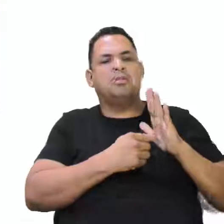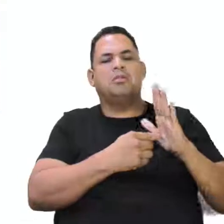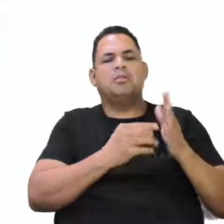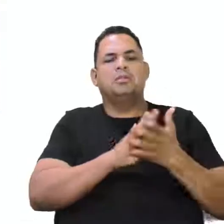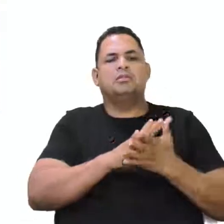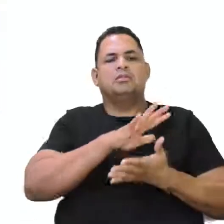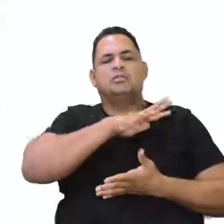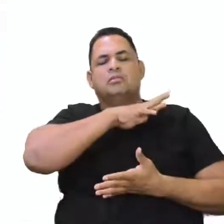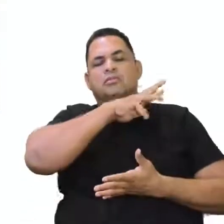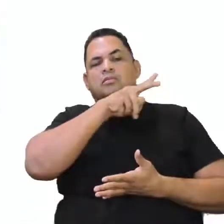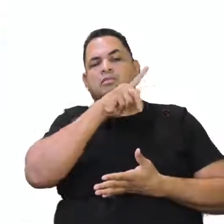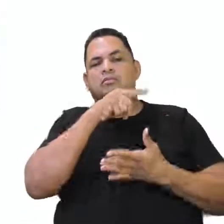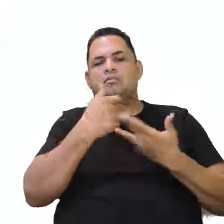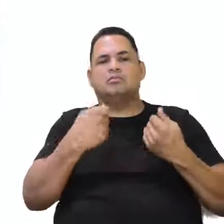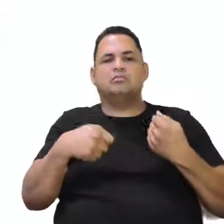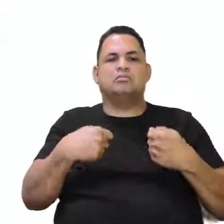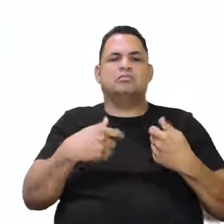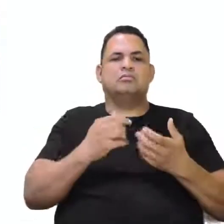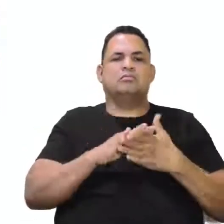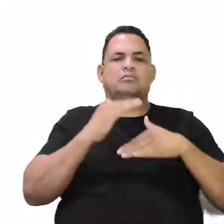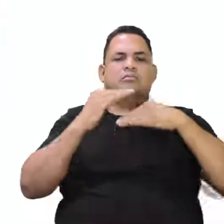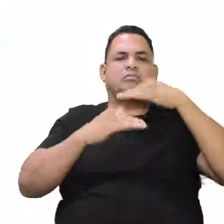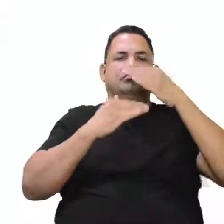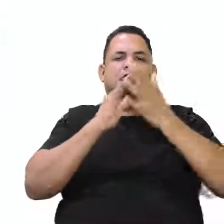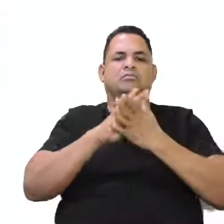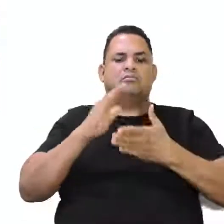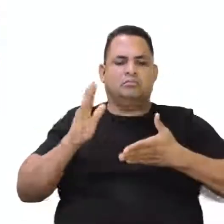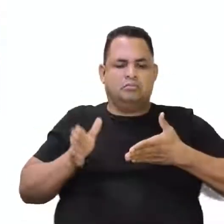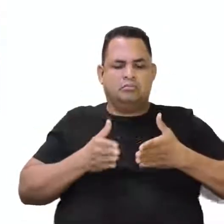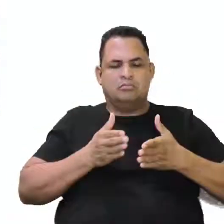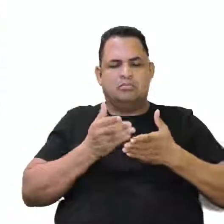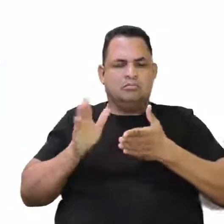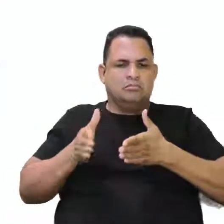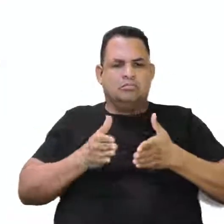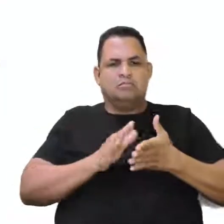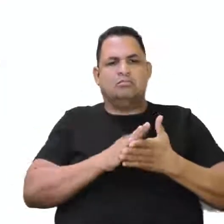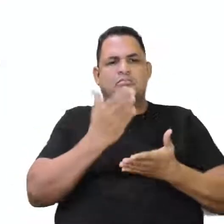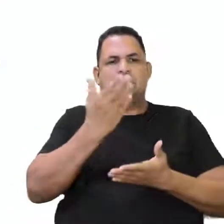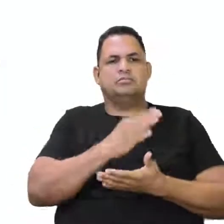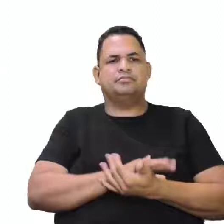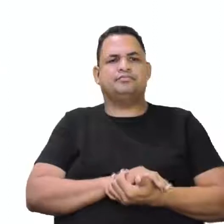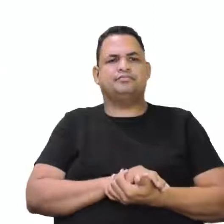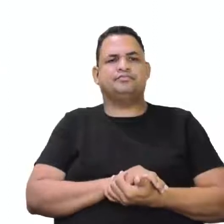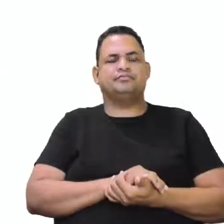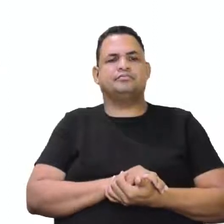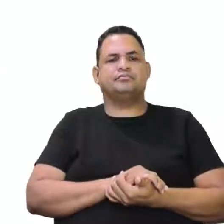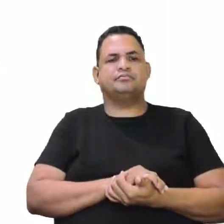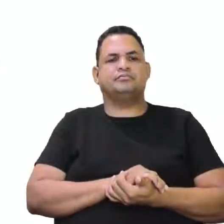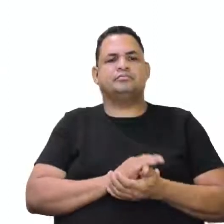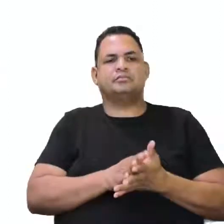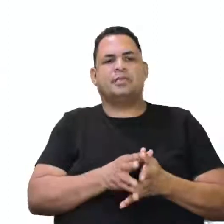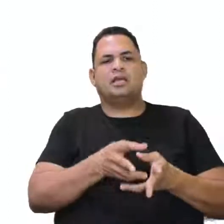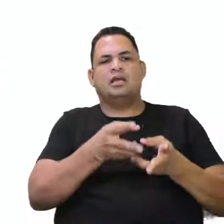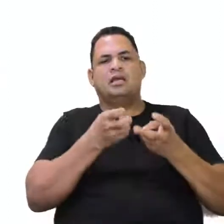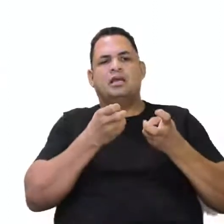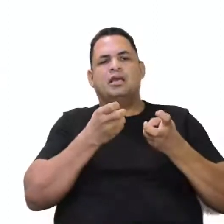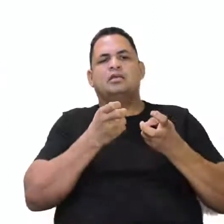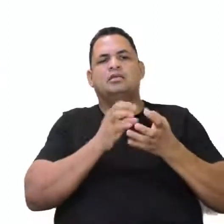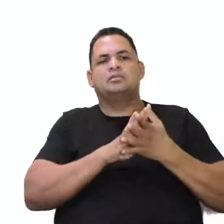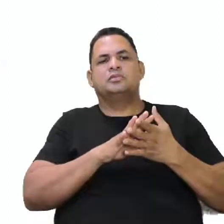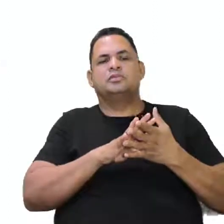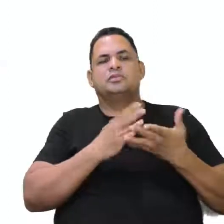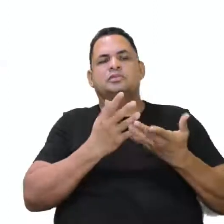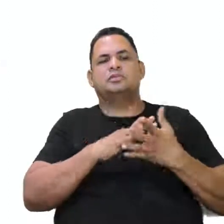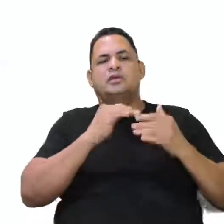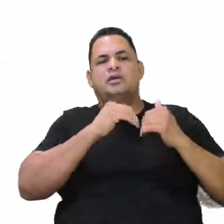são animais, precisam crescer, se desenvolver, se reproduzir no seu ambiente natural. Vamos embora. A biopirataria no Brasil